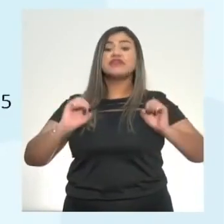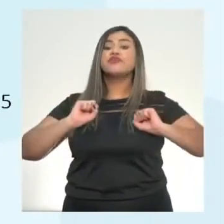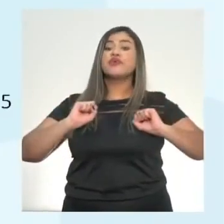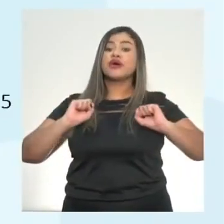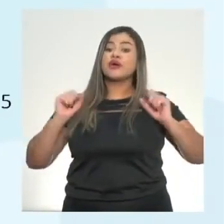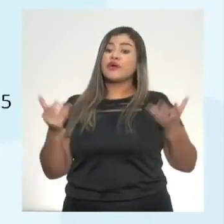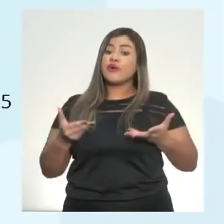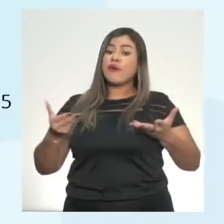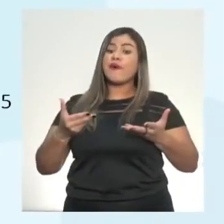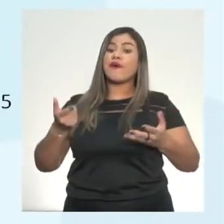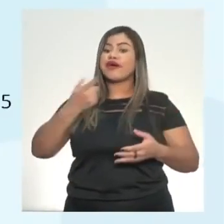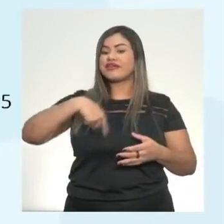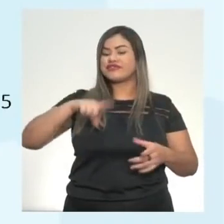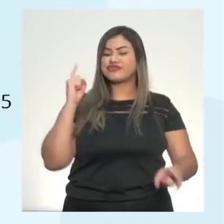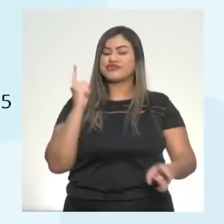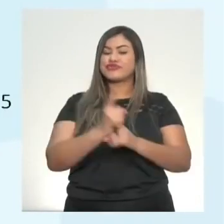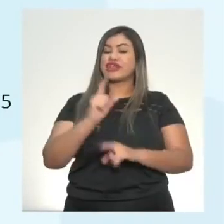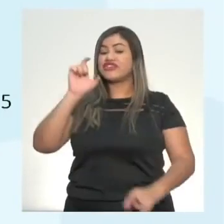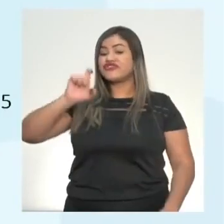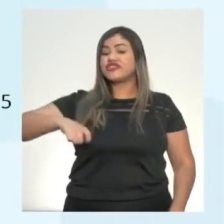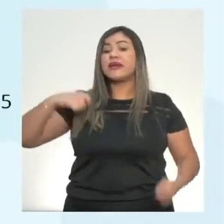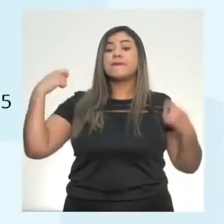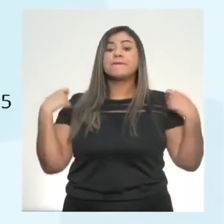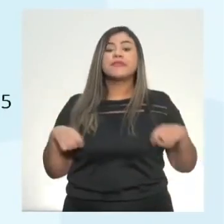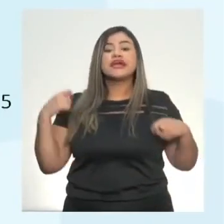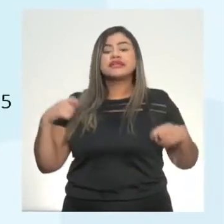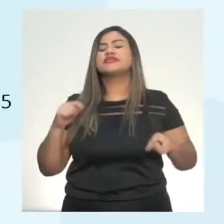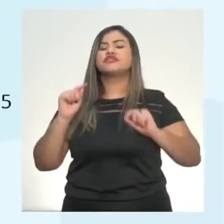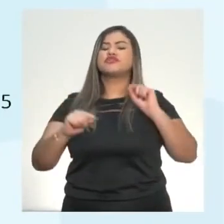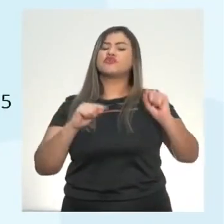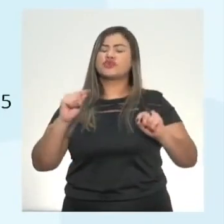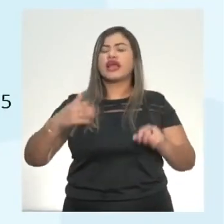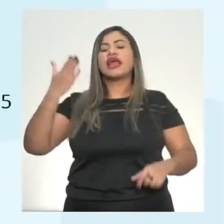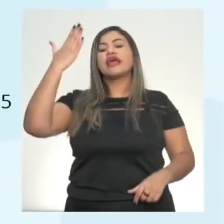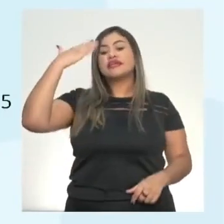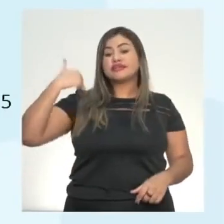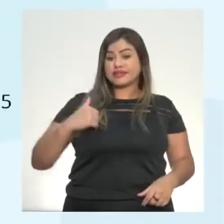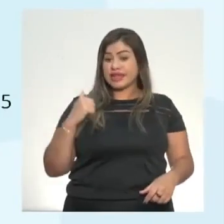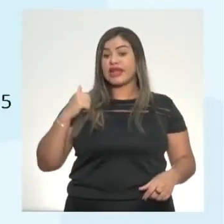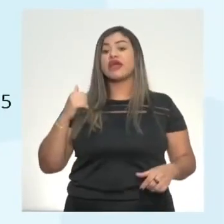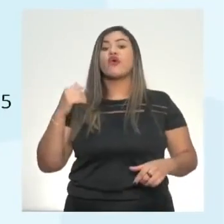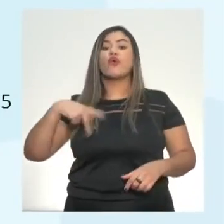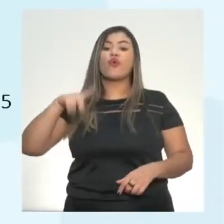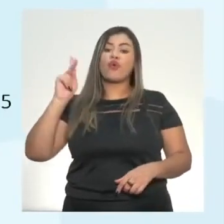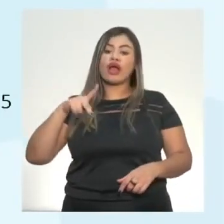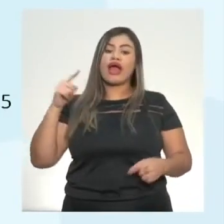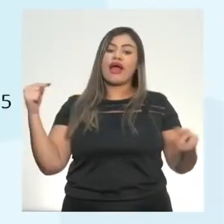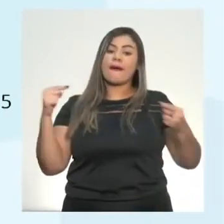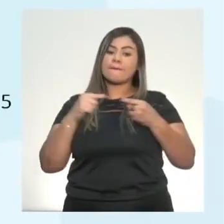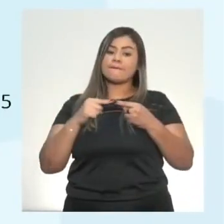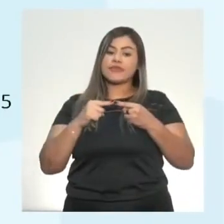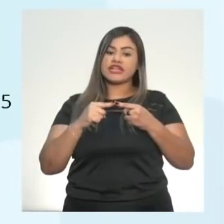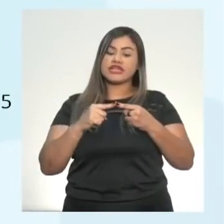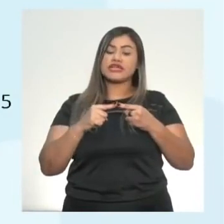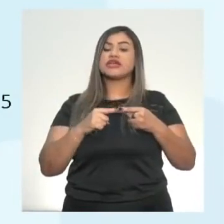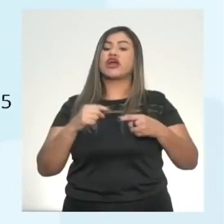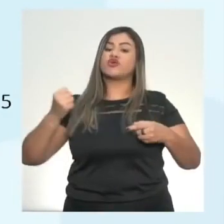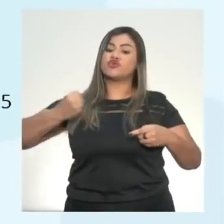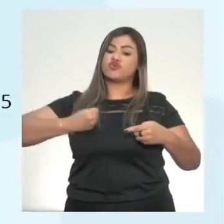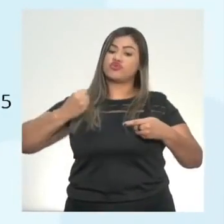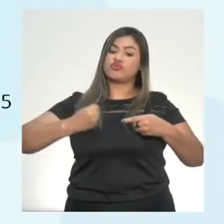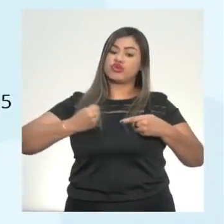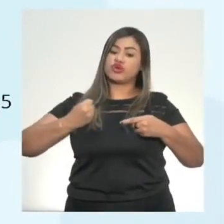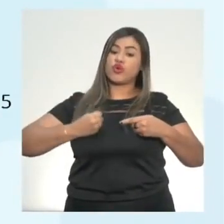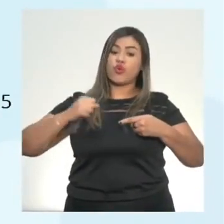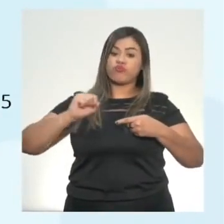para encontrar o valor de x, eu sei que o K é o maior